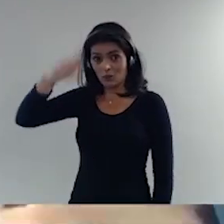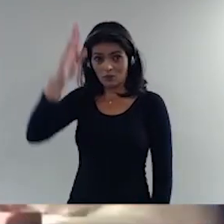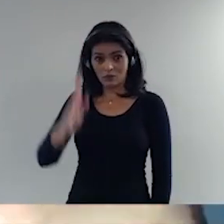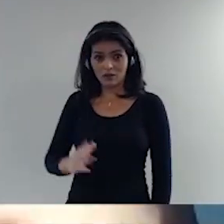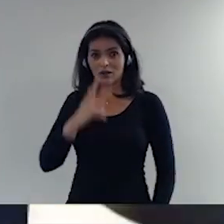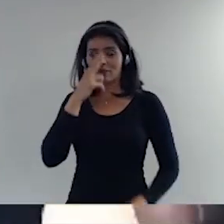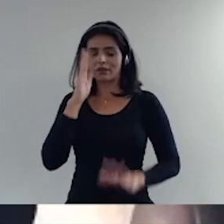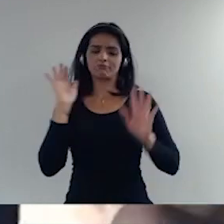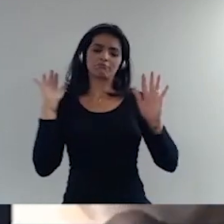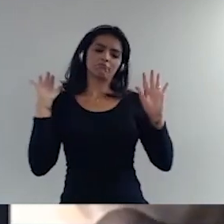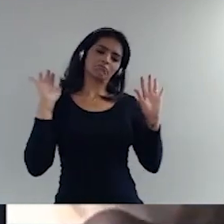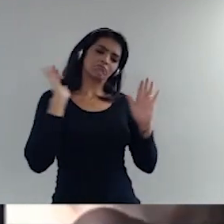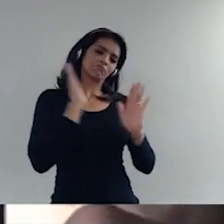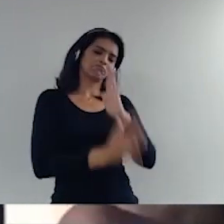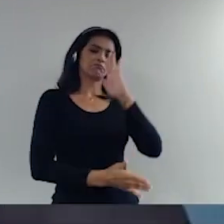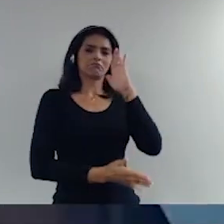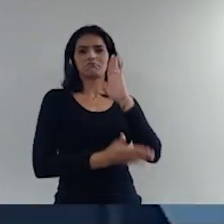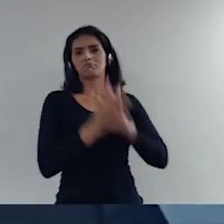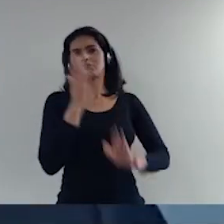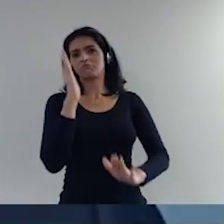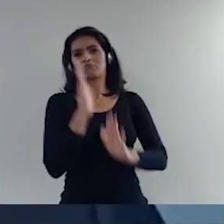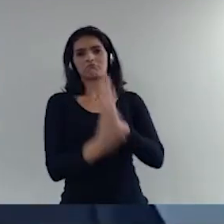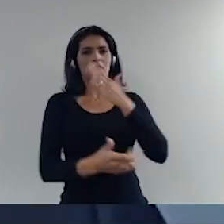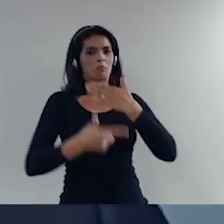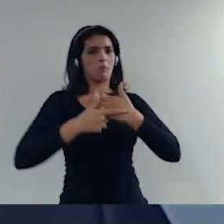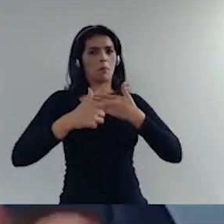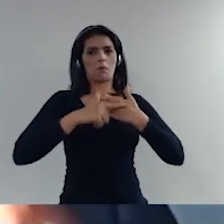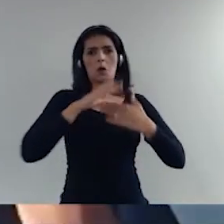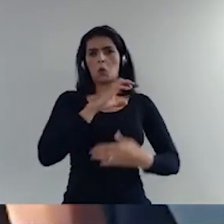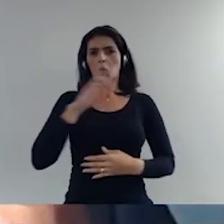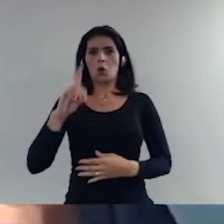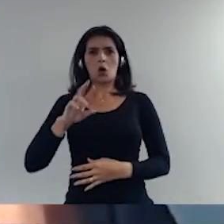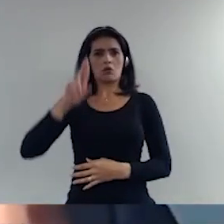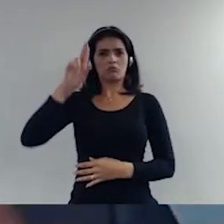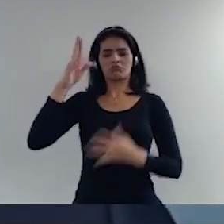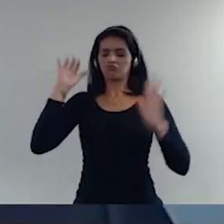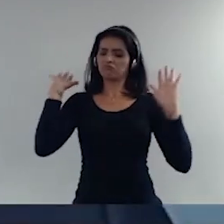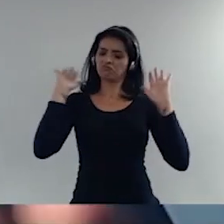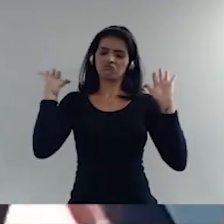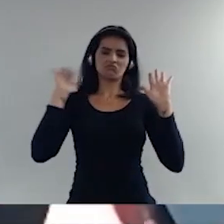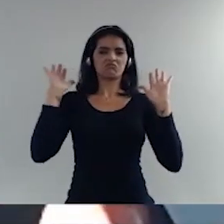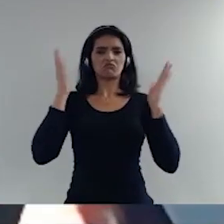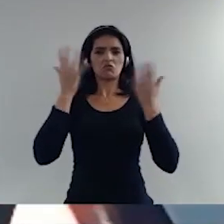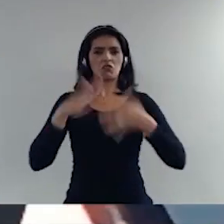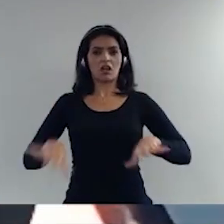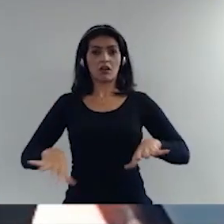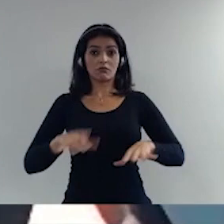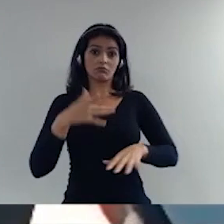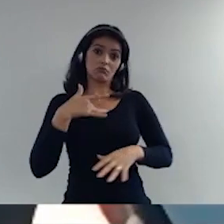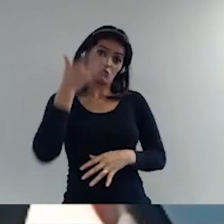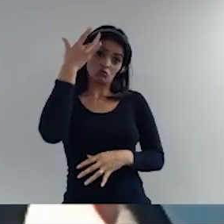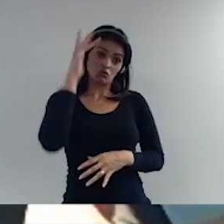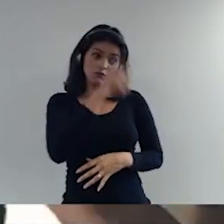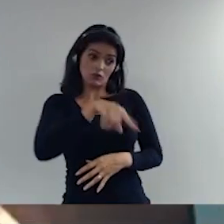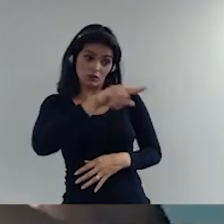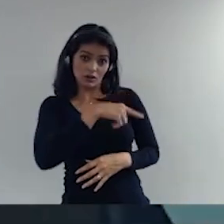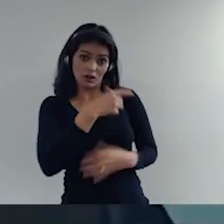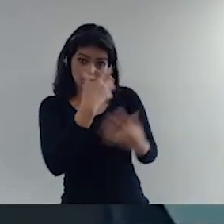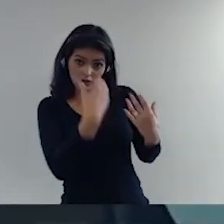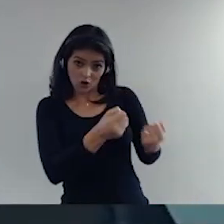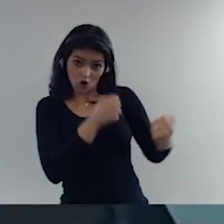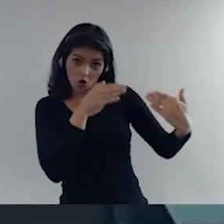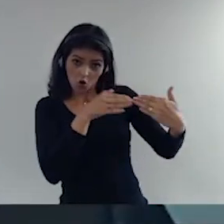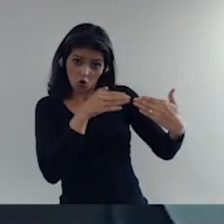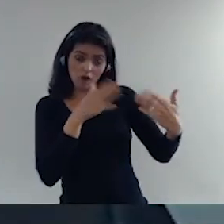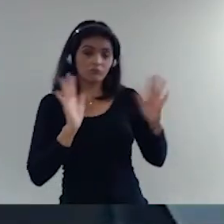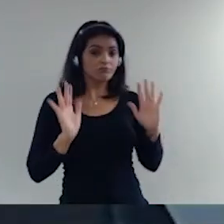abriu mão do seu papel de coordenação. Não sei se os colegas concordam com esta afirmativa. Então,